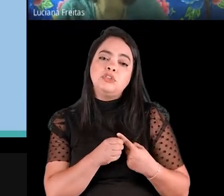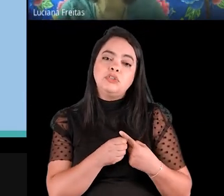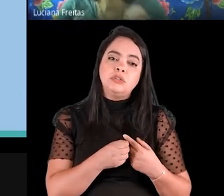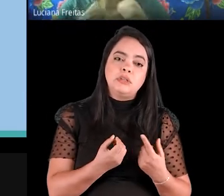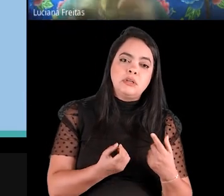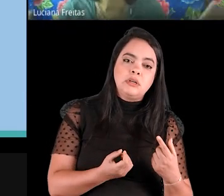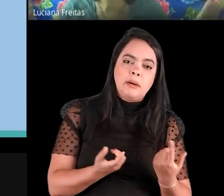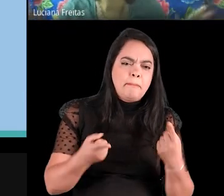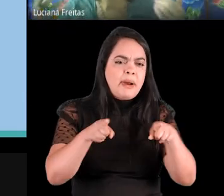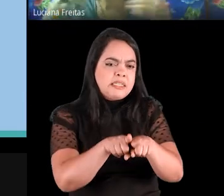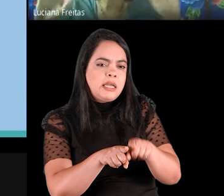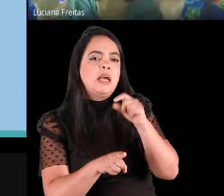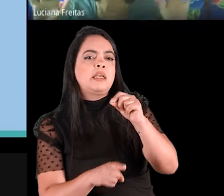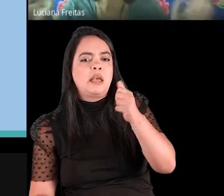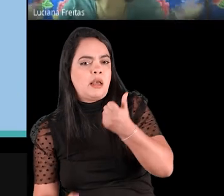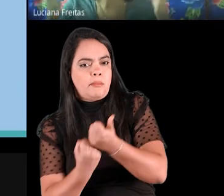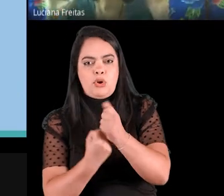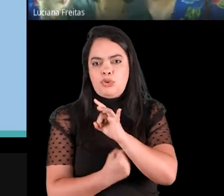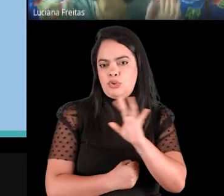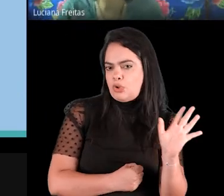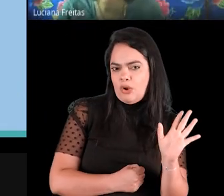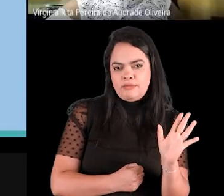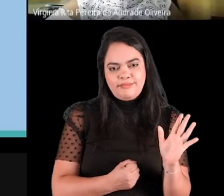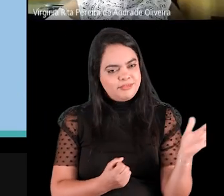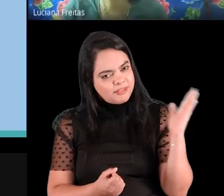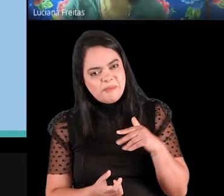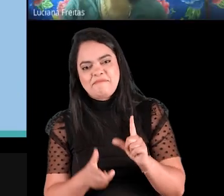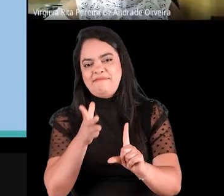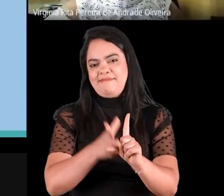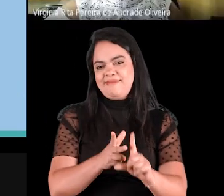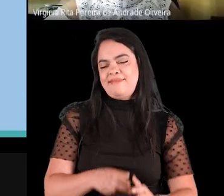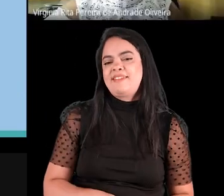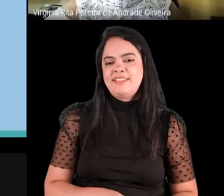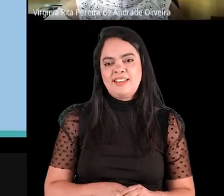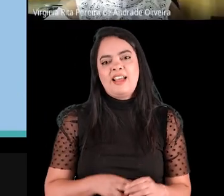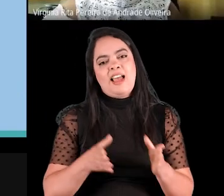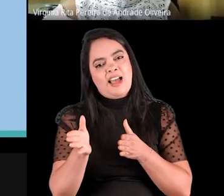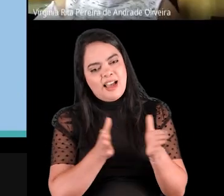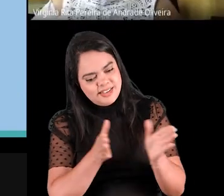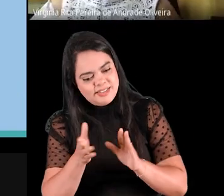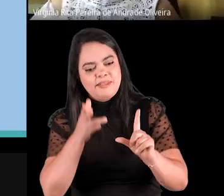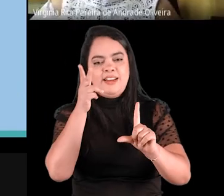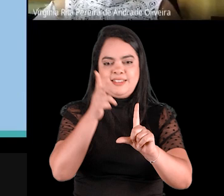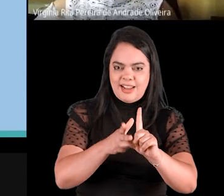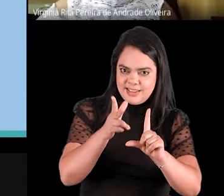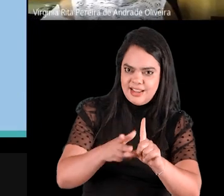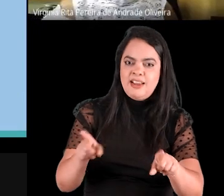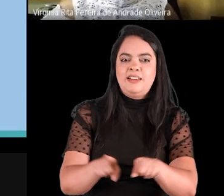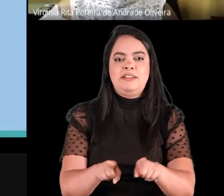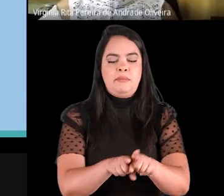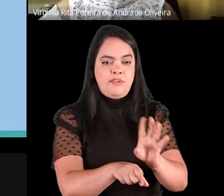está apoiando, e ok, é isso aí, vamos para a live. Acessibilidade nas lives e produções